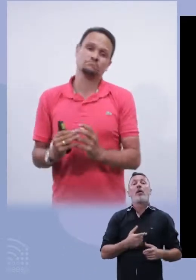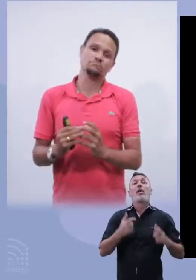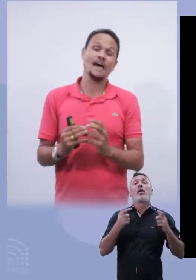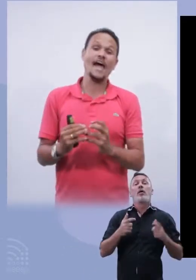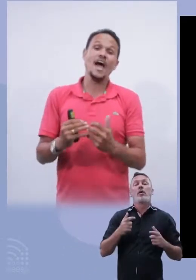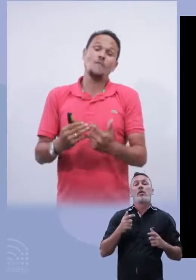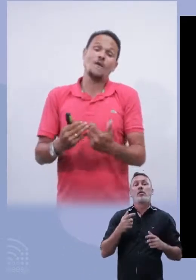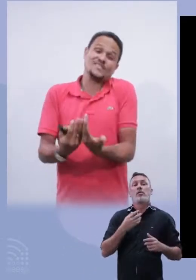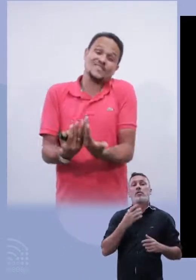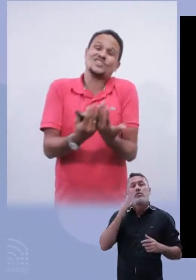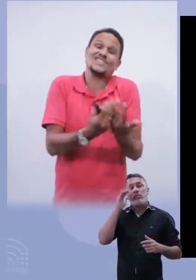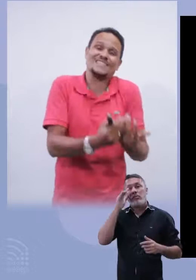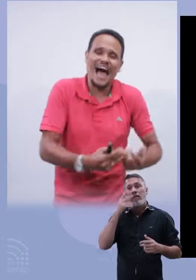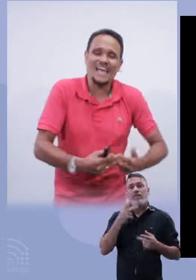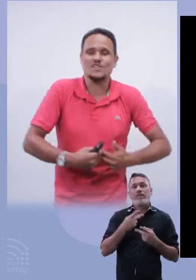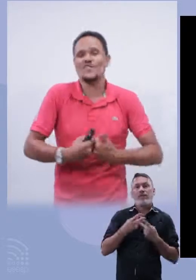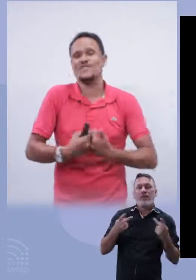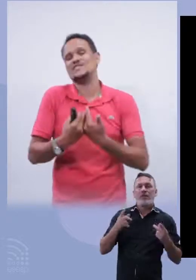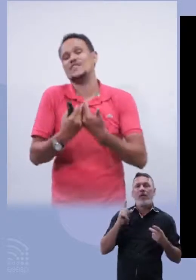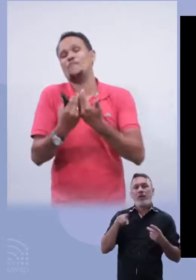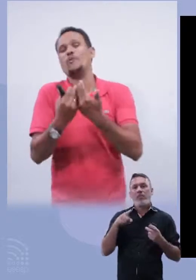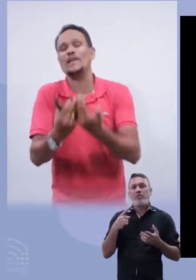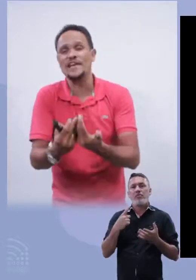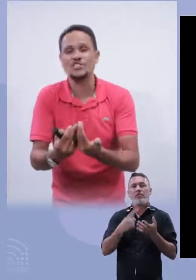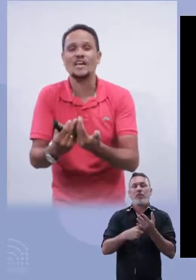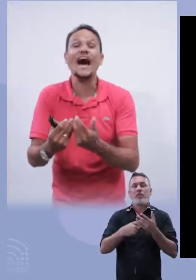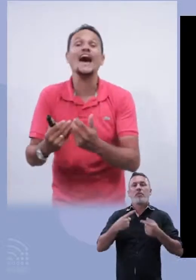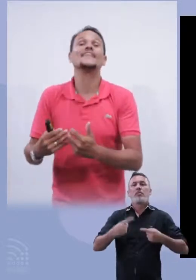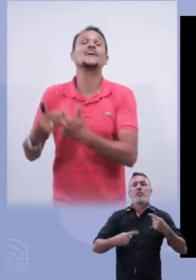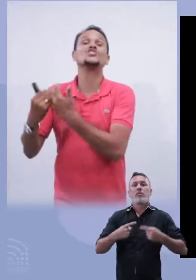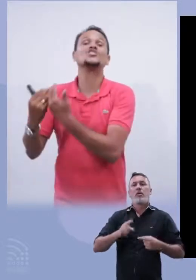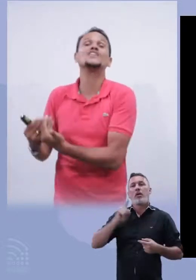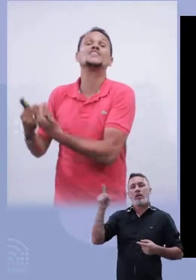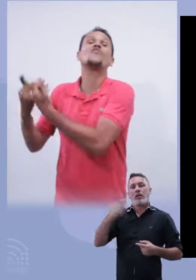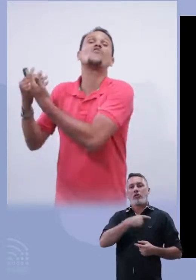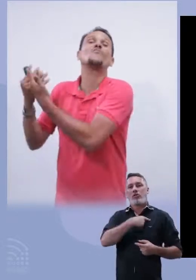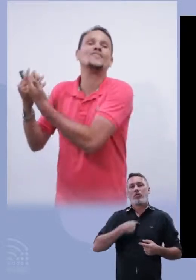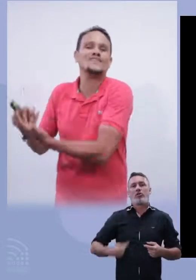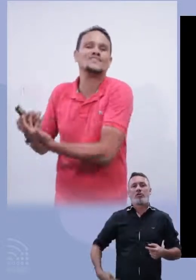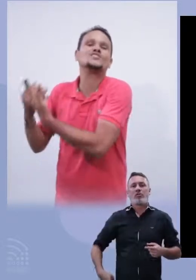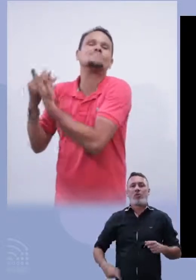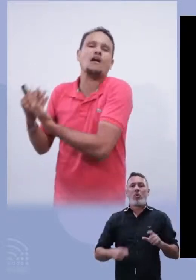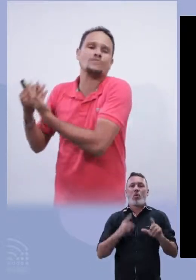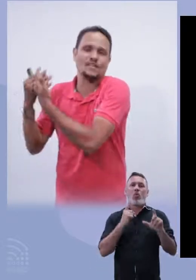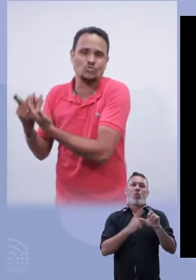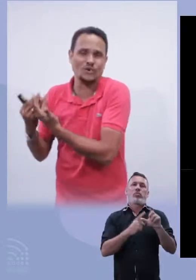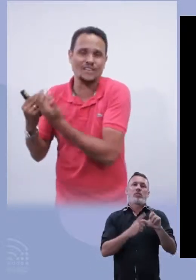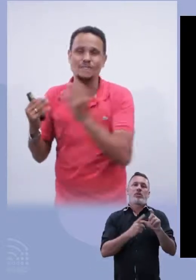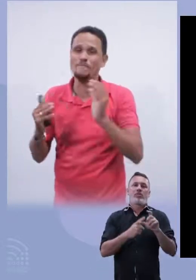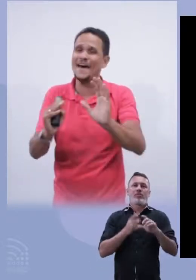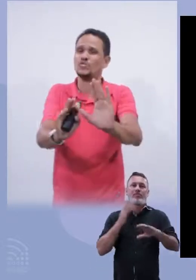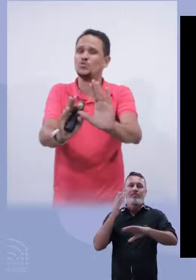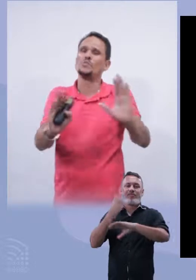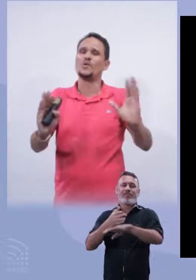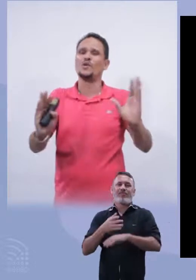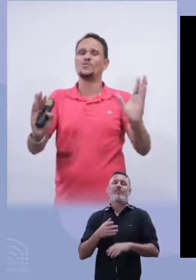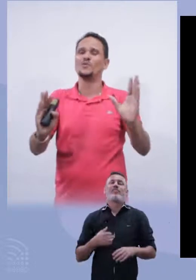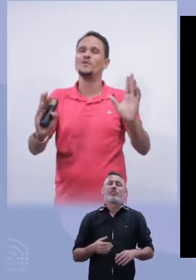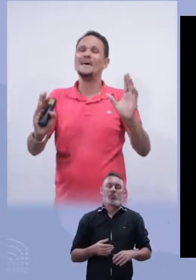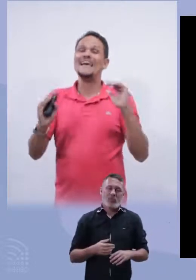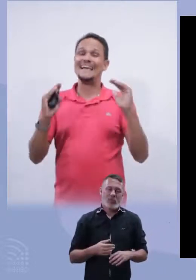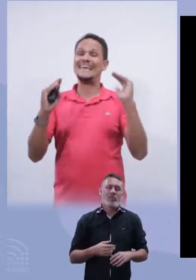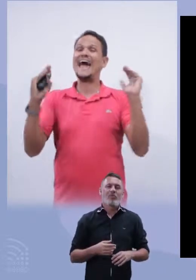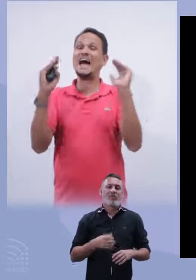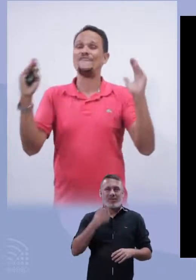visita, né, uma visita agendada, uma visita política na China comunista de Mao Tse-tung. Para tudo, meu